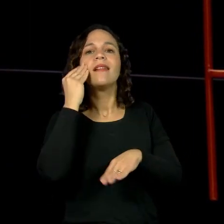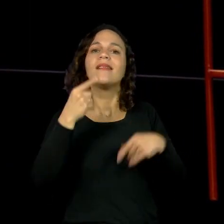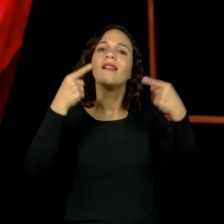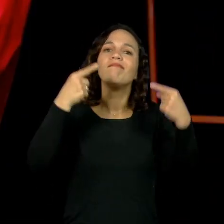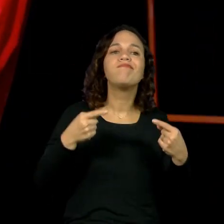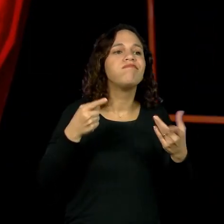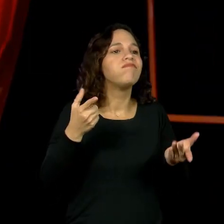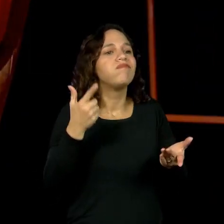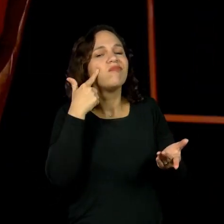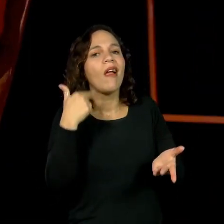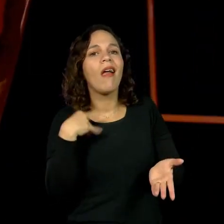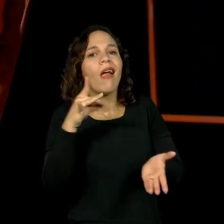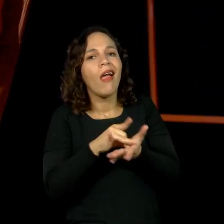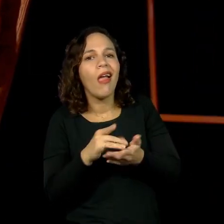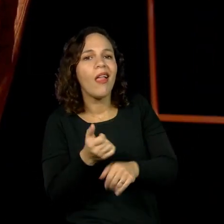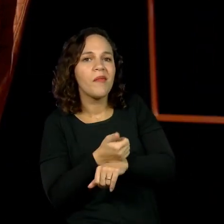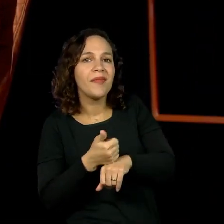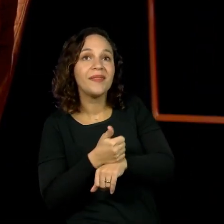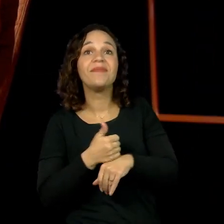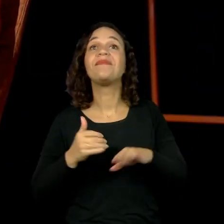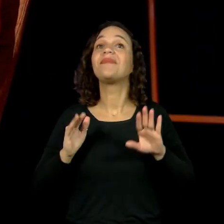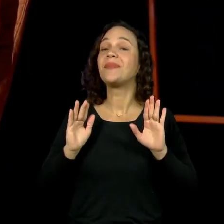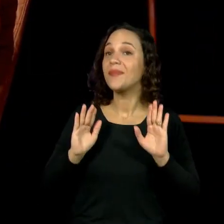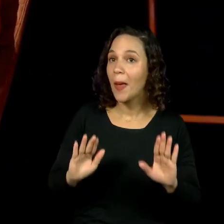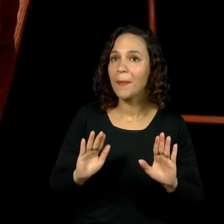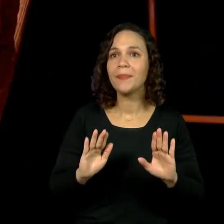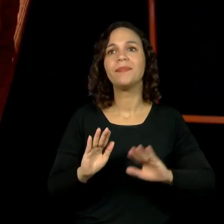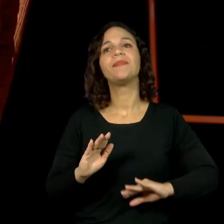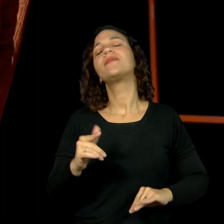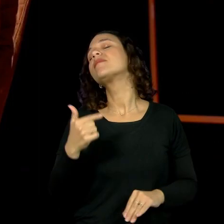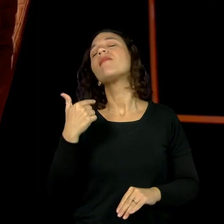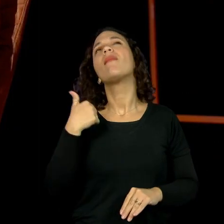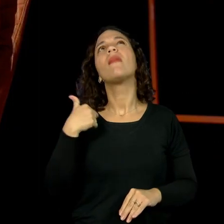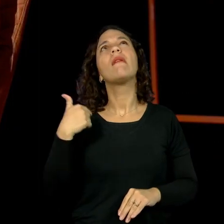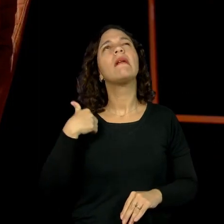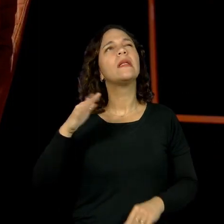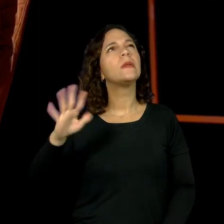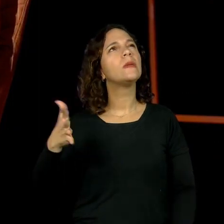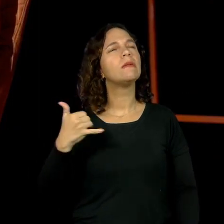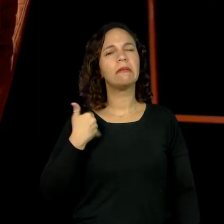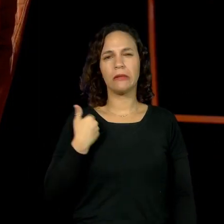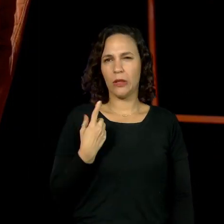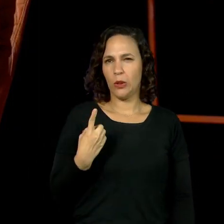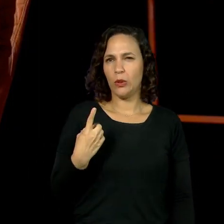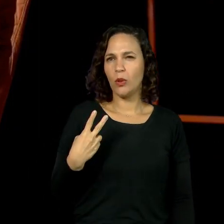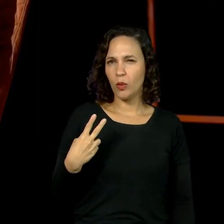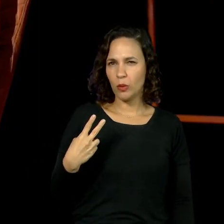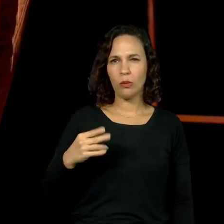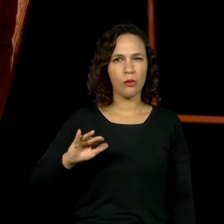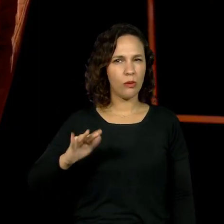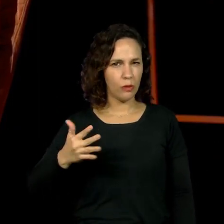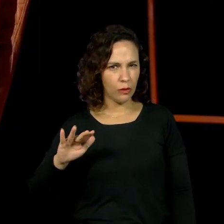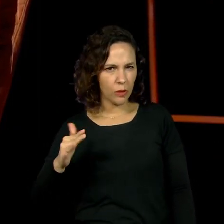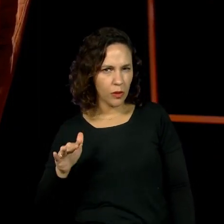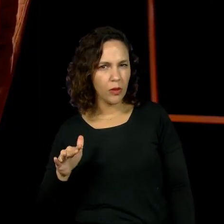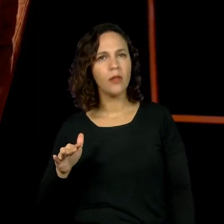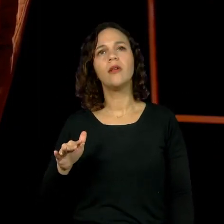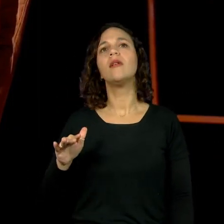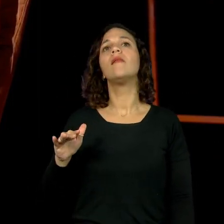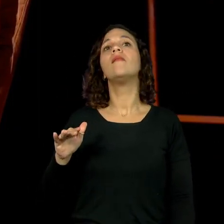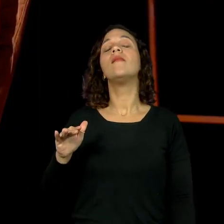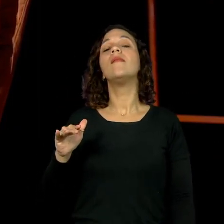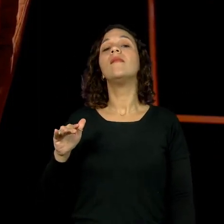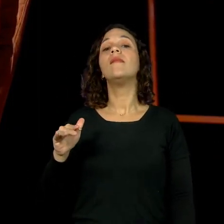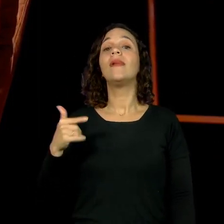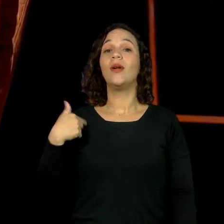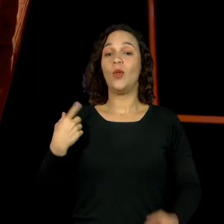foi? Na realidade, eu tive, a partir, acho que dos 12 anos de idade, eu tive